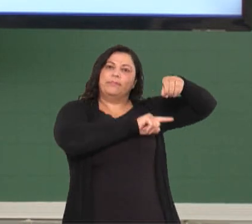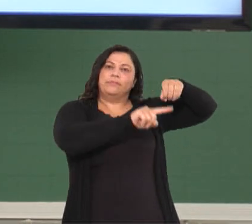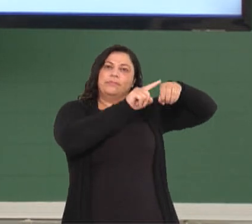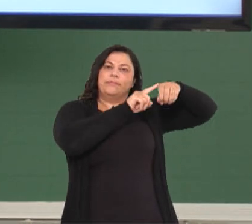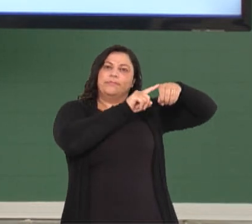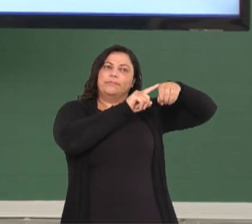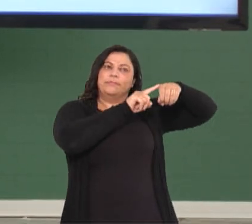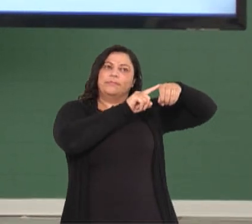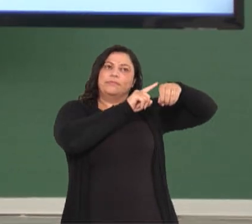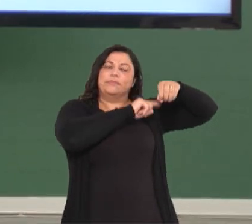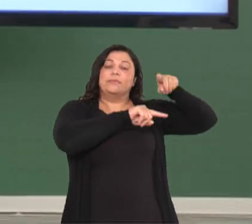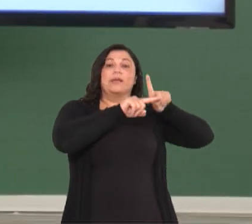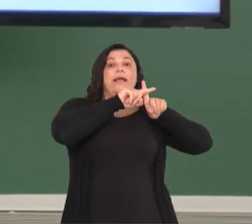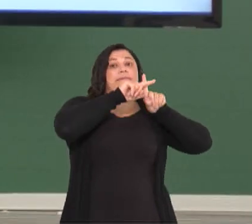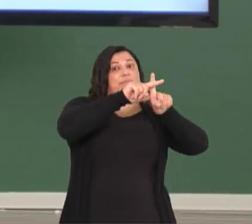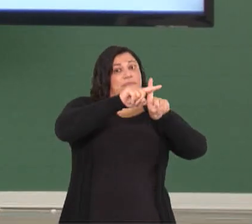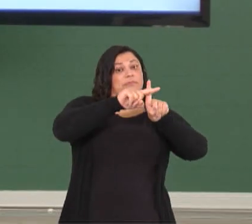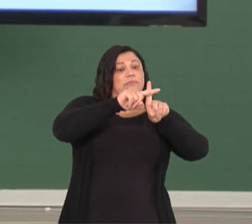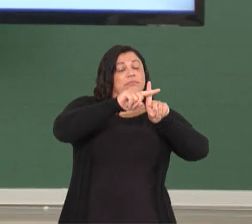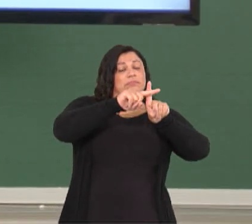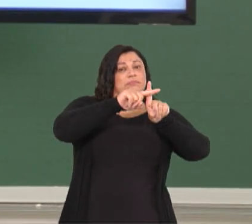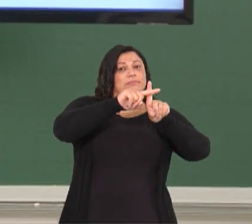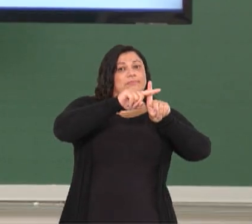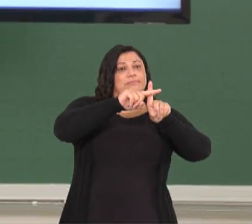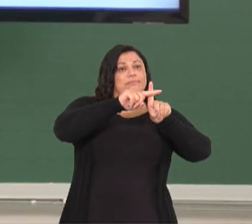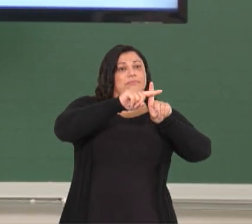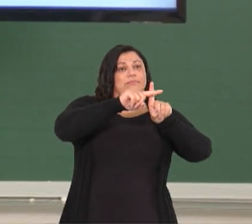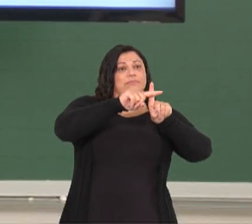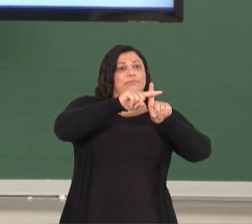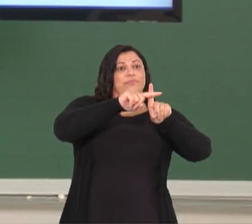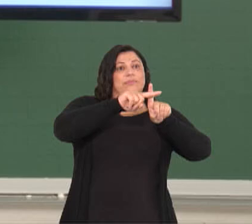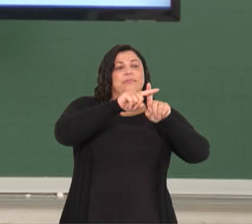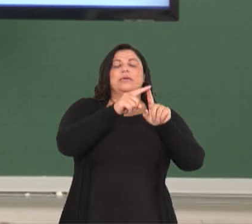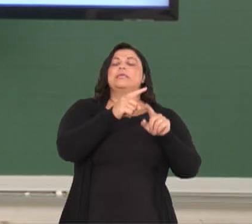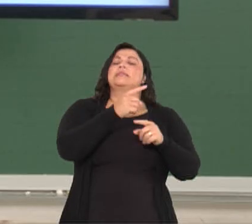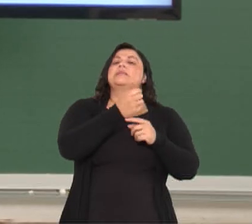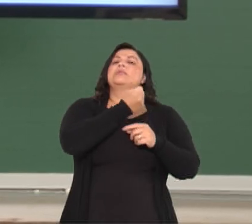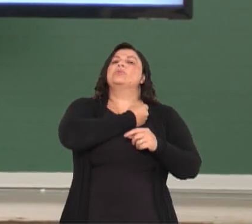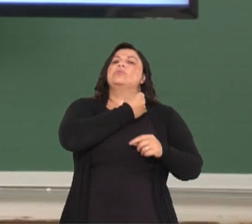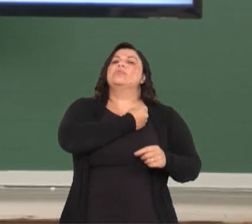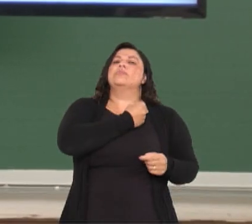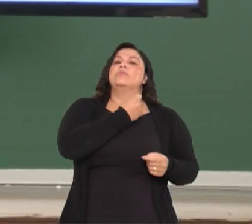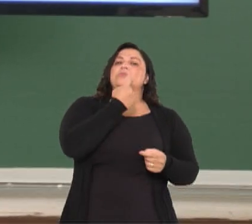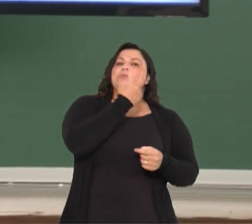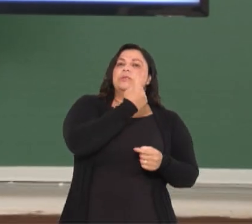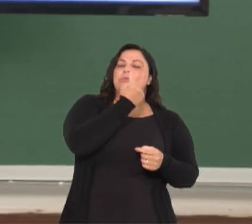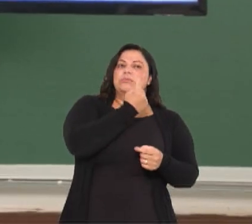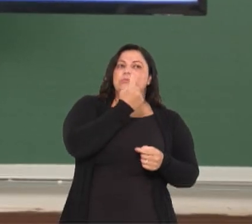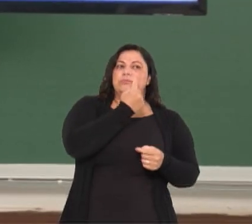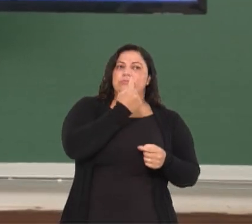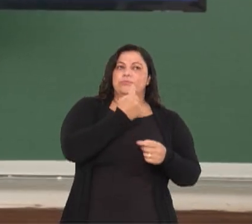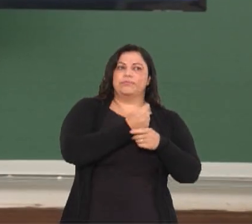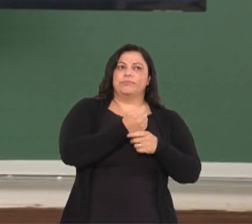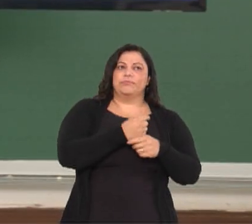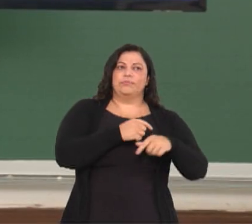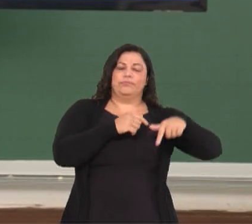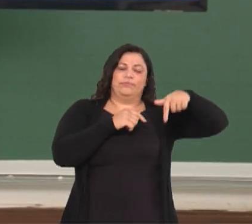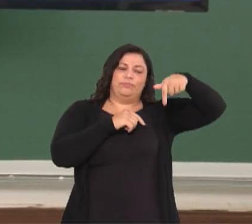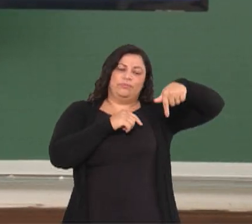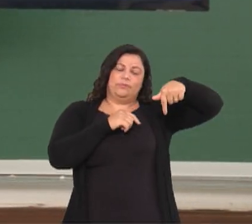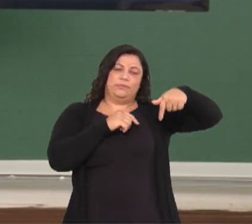carregadas positivamente, só que a esfera número 1, ela possui uma carga 2